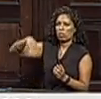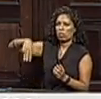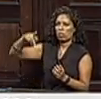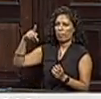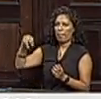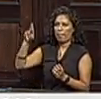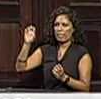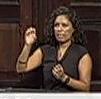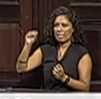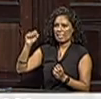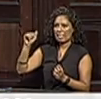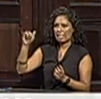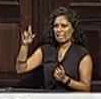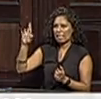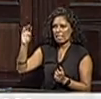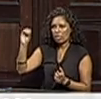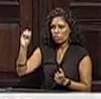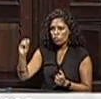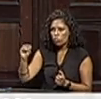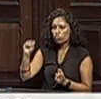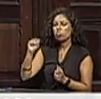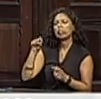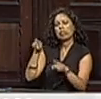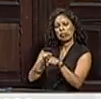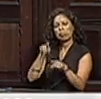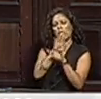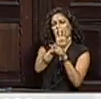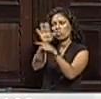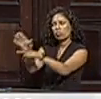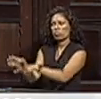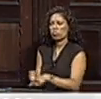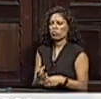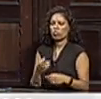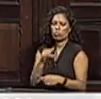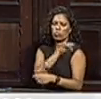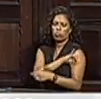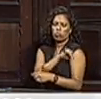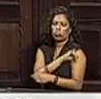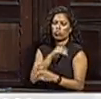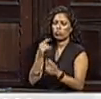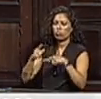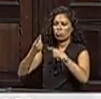para a solução dessa crise. Nós não podemos aqui ficar